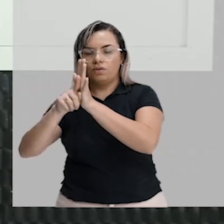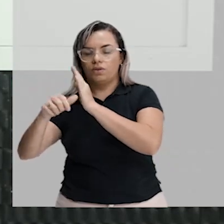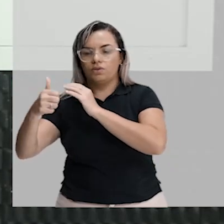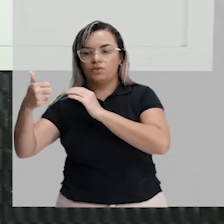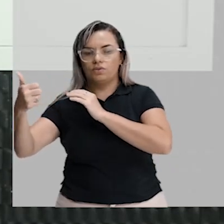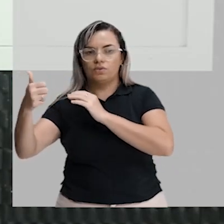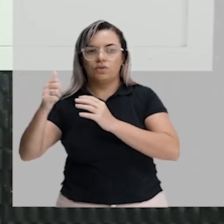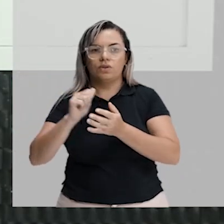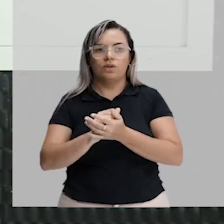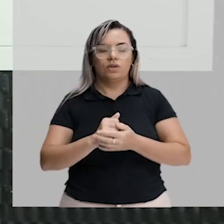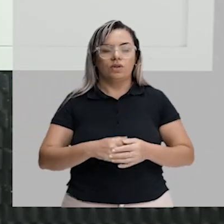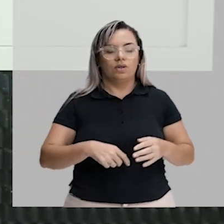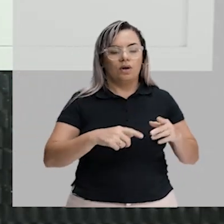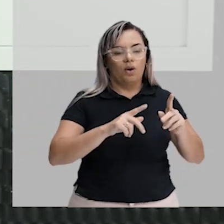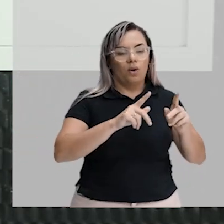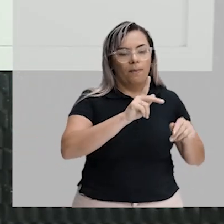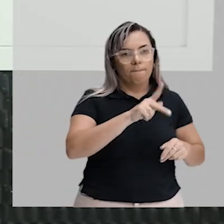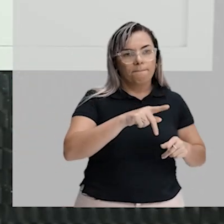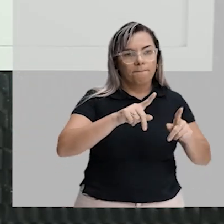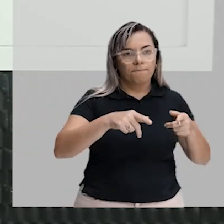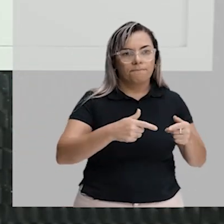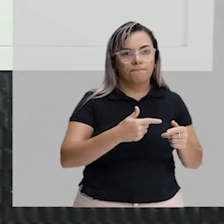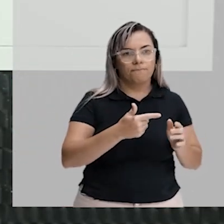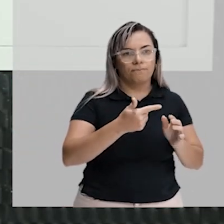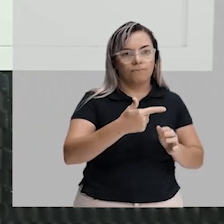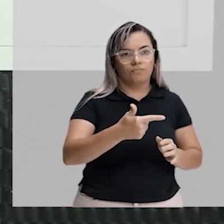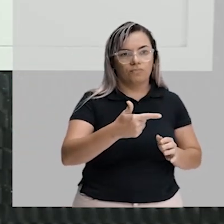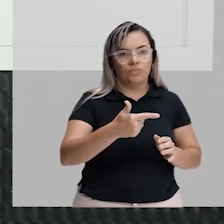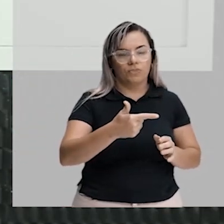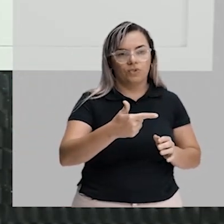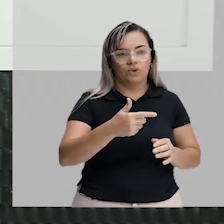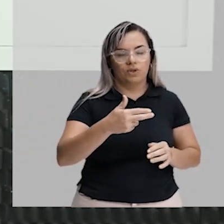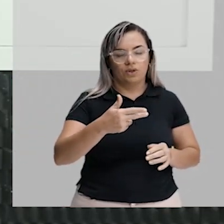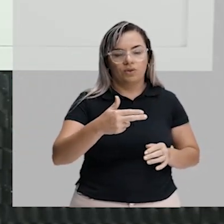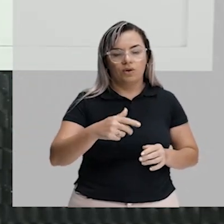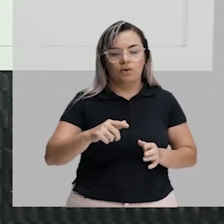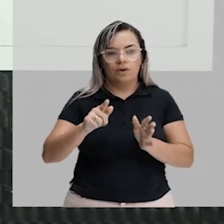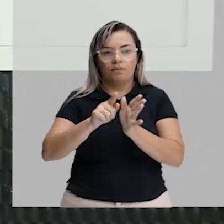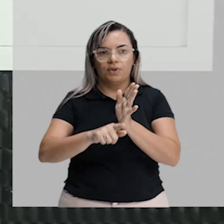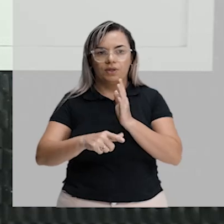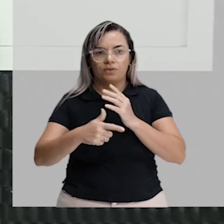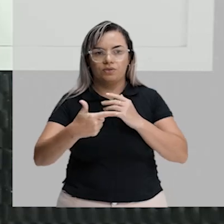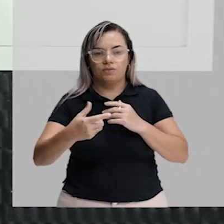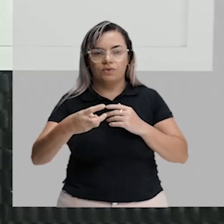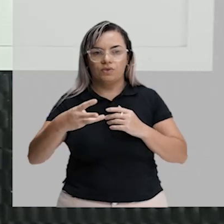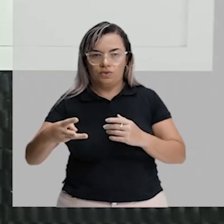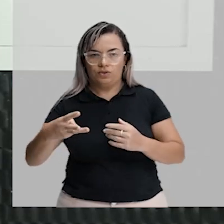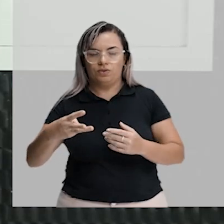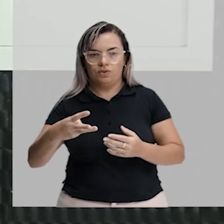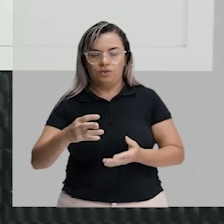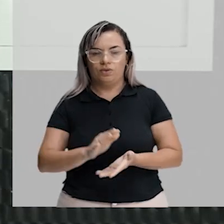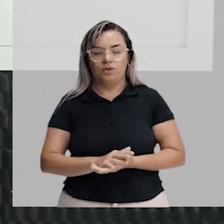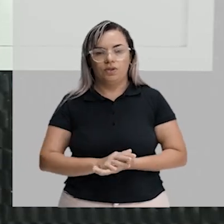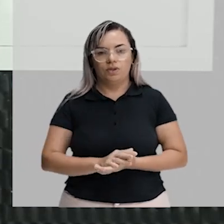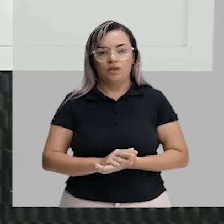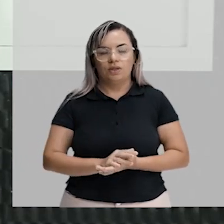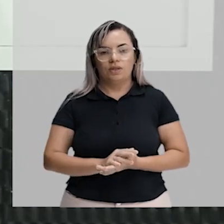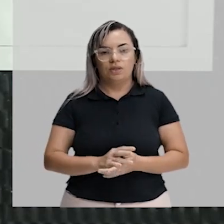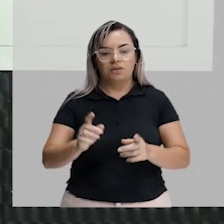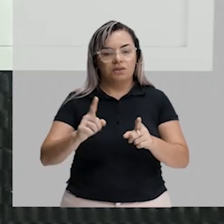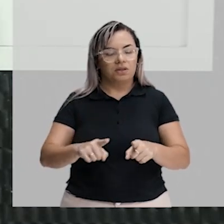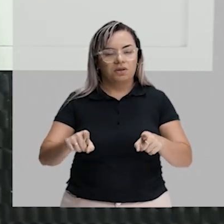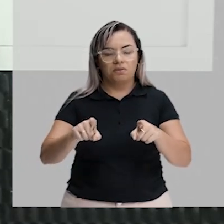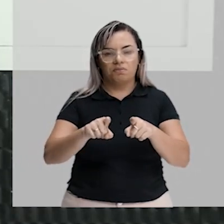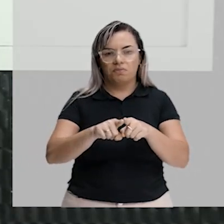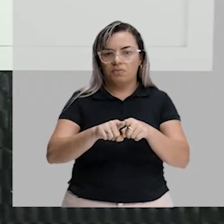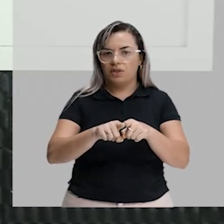Também o 2 não é uma raiz do polinômio. Por quê? Porque o valor numérico do 2 não